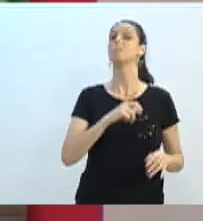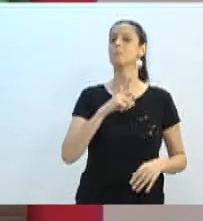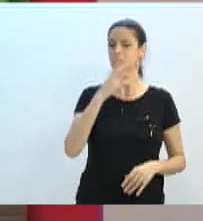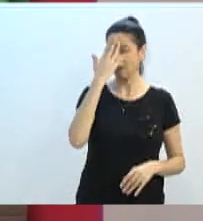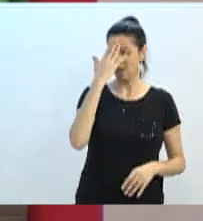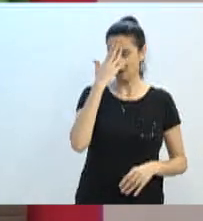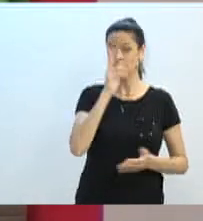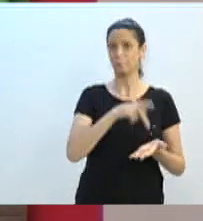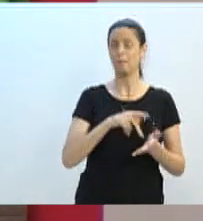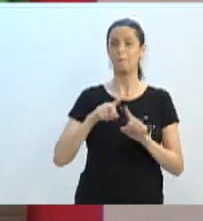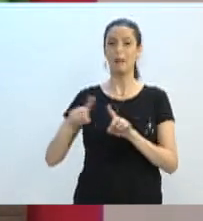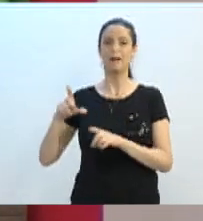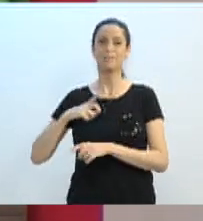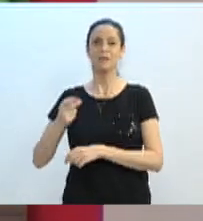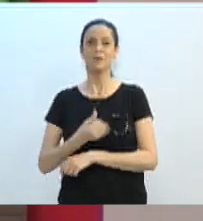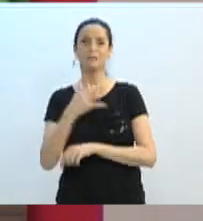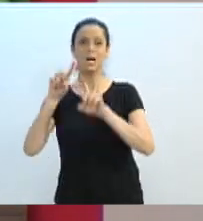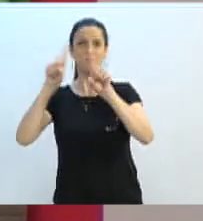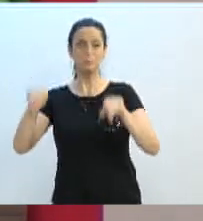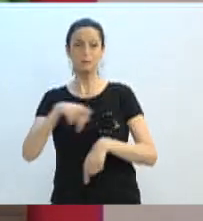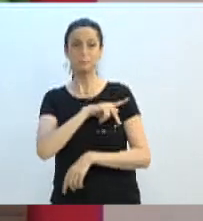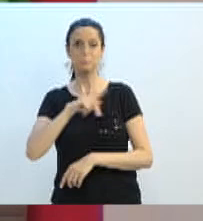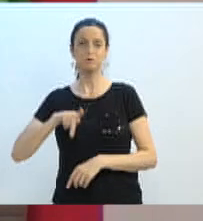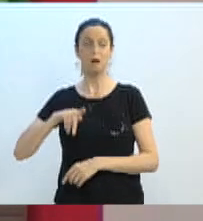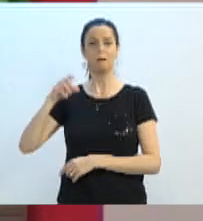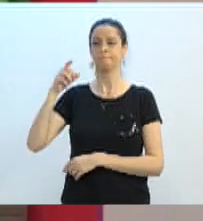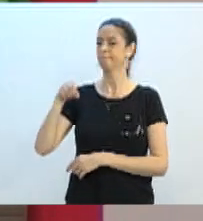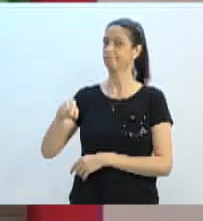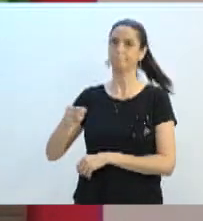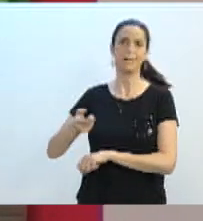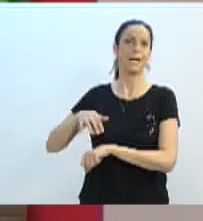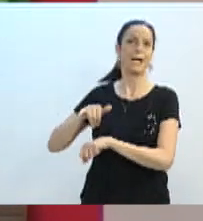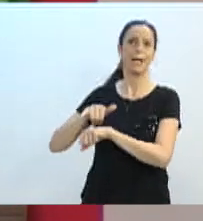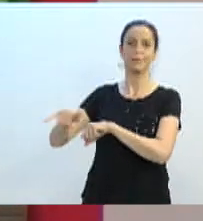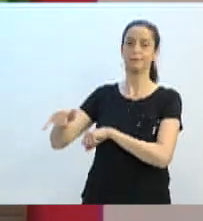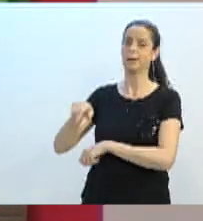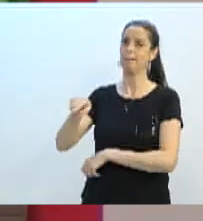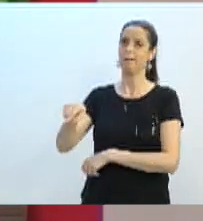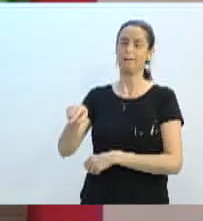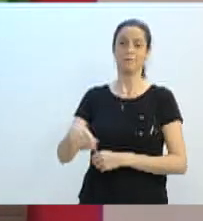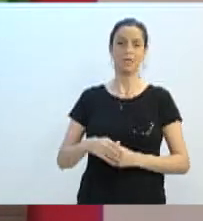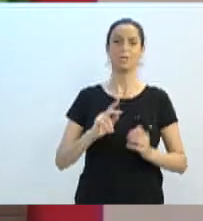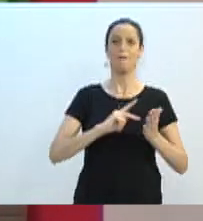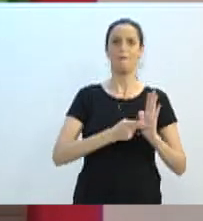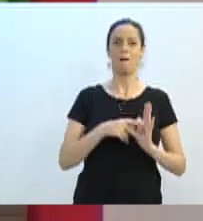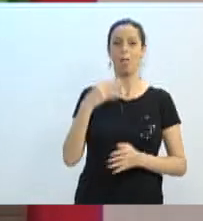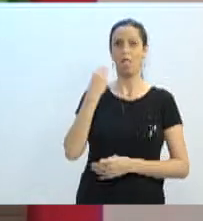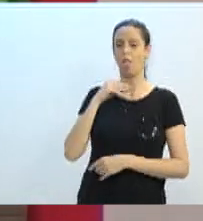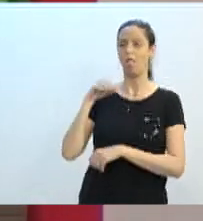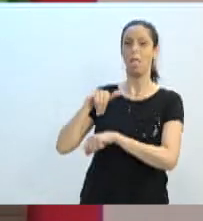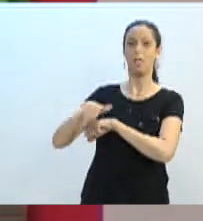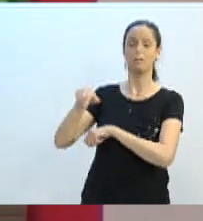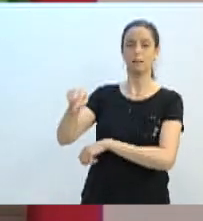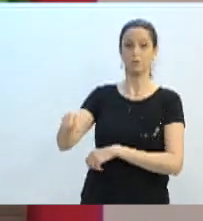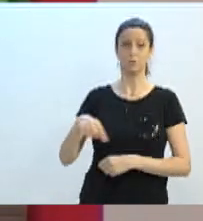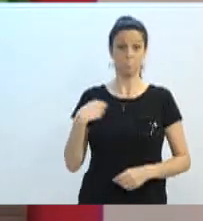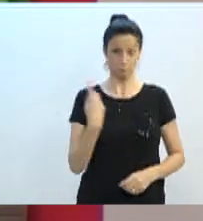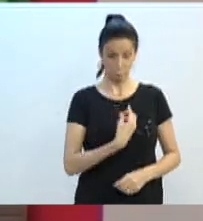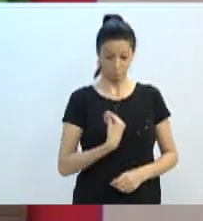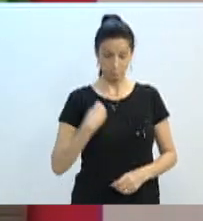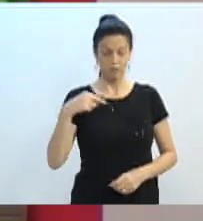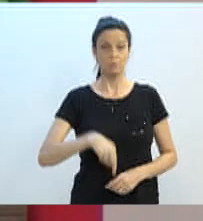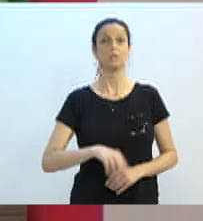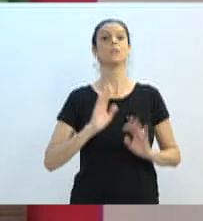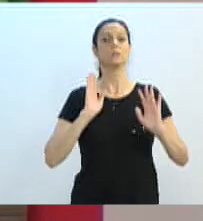inocentes, estão sendo engodados pela narrativa da direção do sindicato. Nós estamos aqui, o prefeito